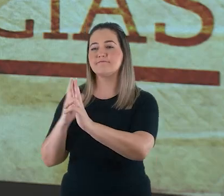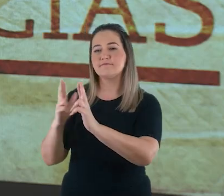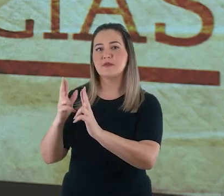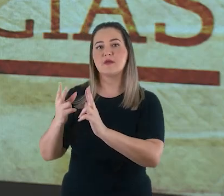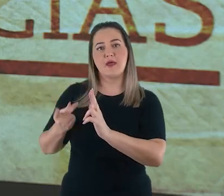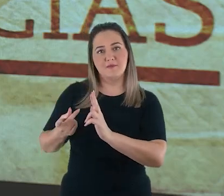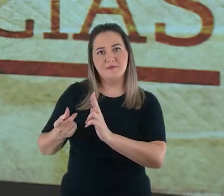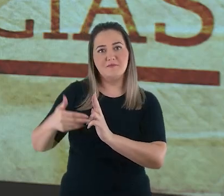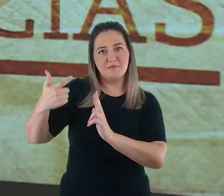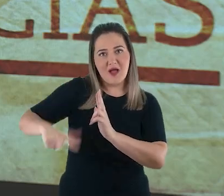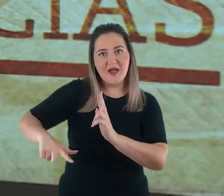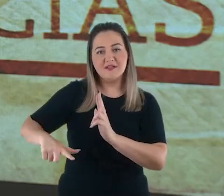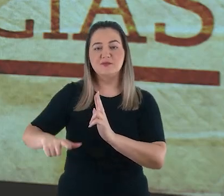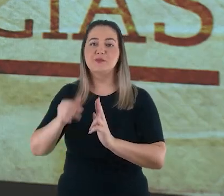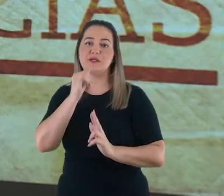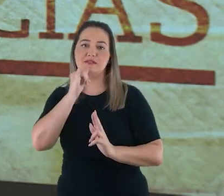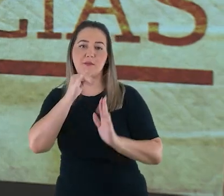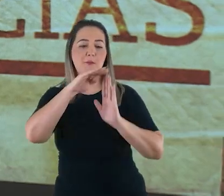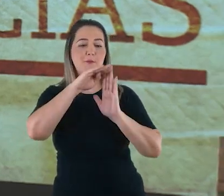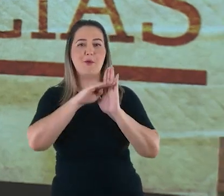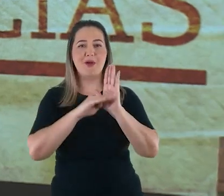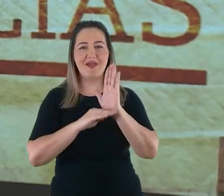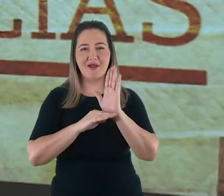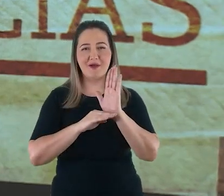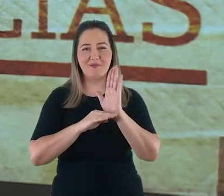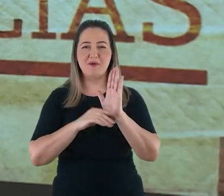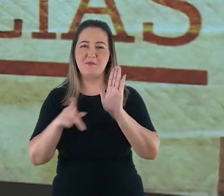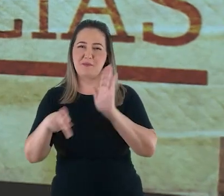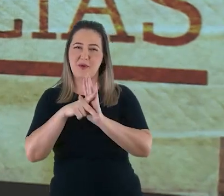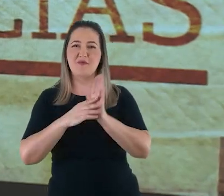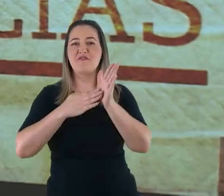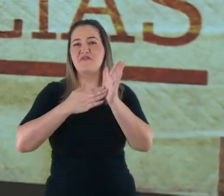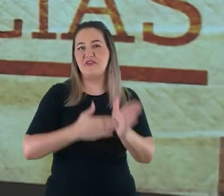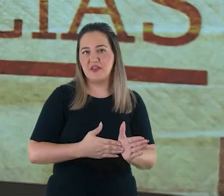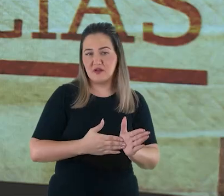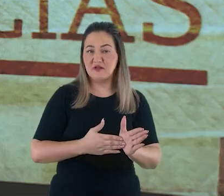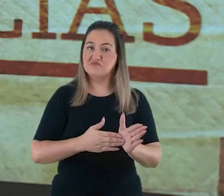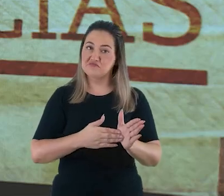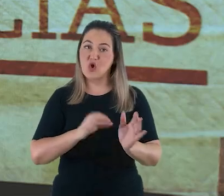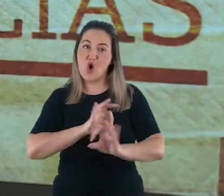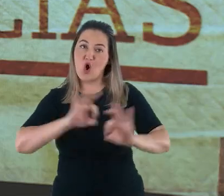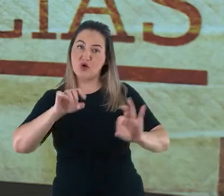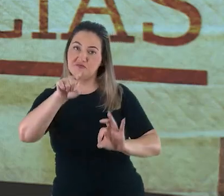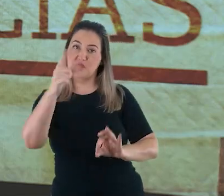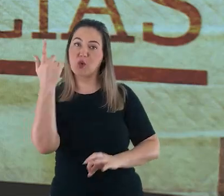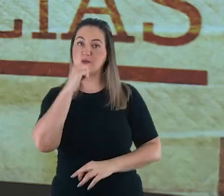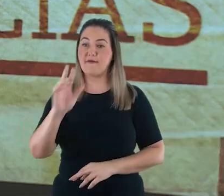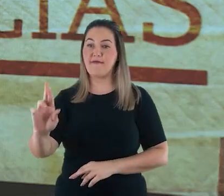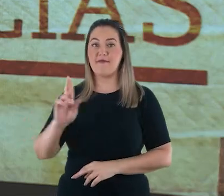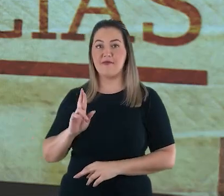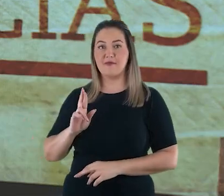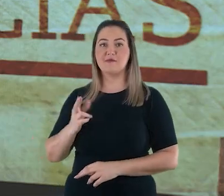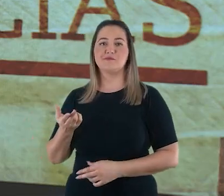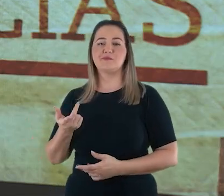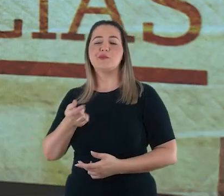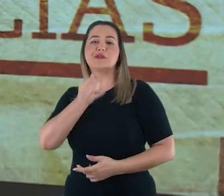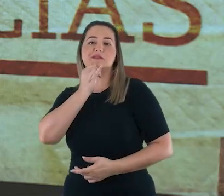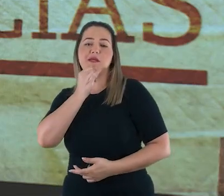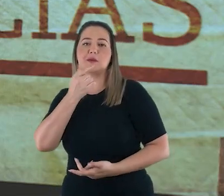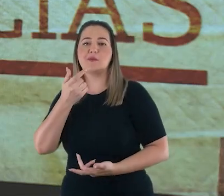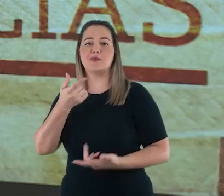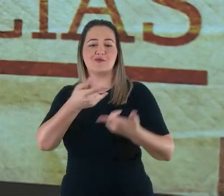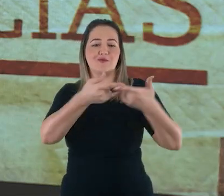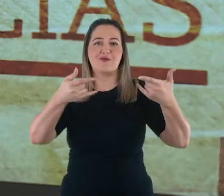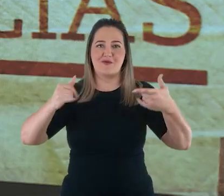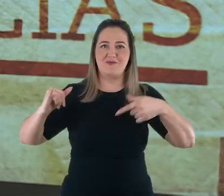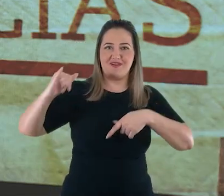Ou seja, participar de um programa de fidelidade pode ser ótimo para você, para que consiga recompensas como troca de